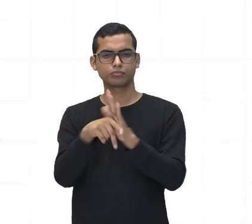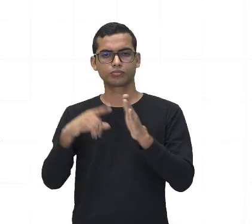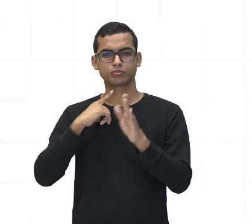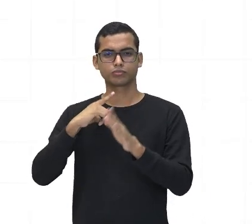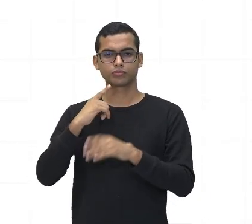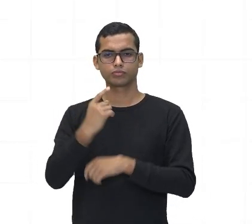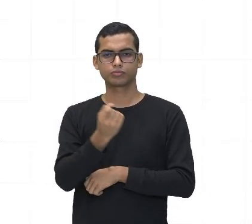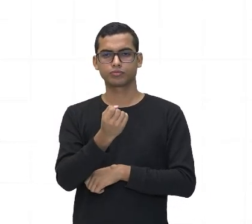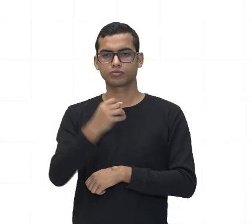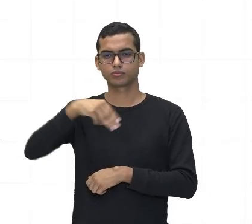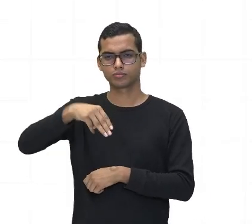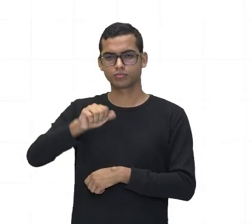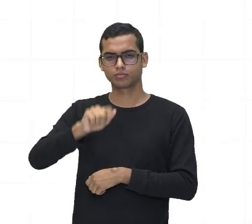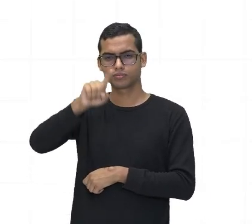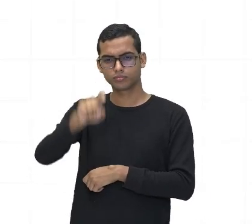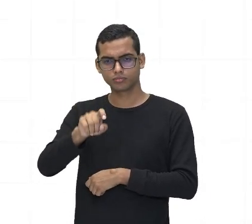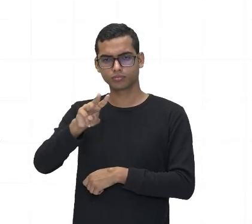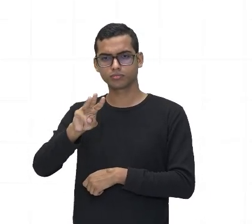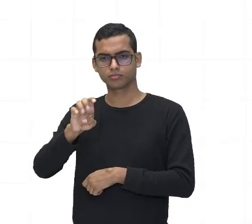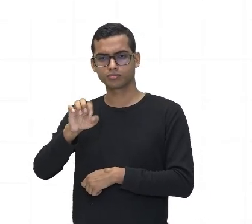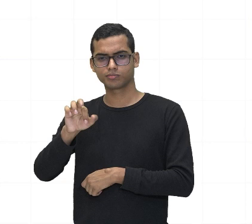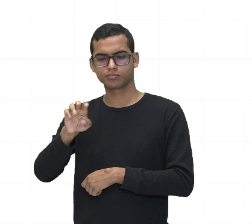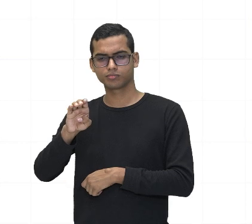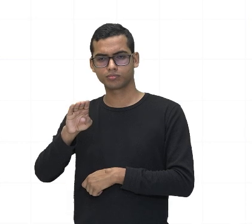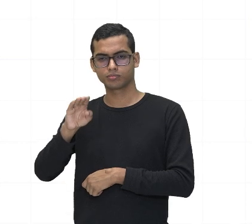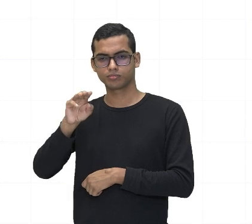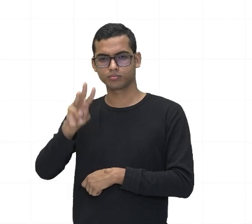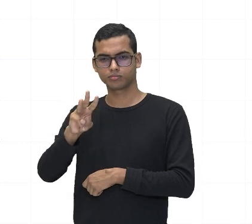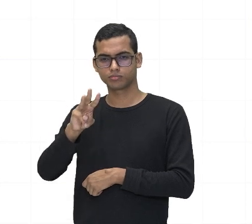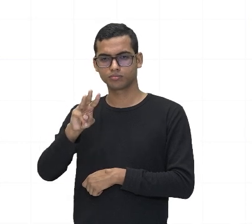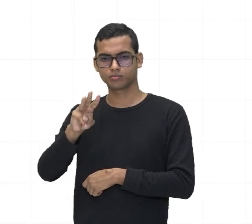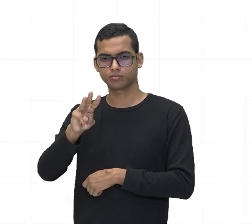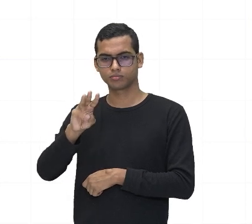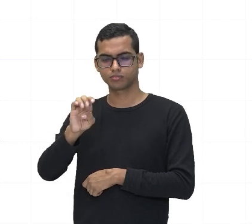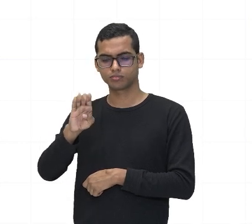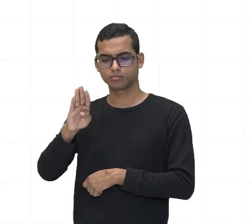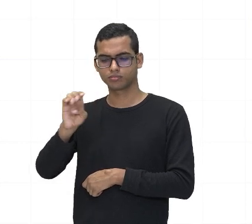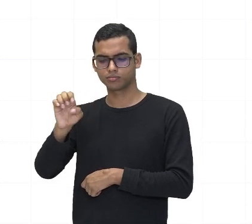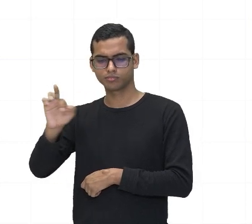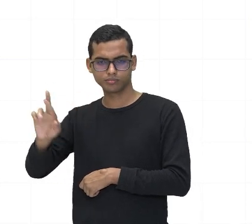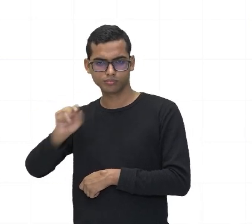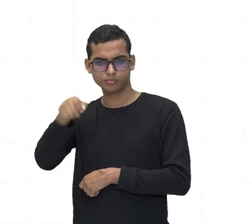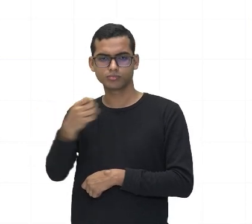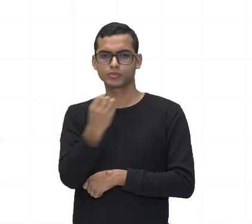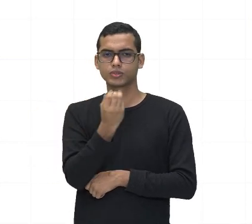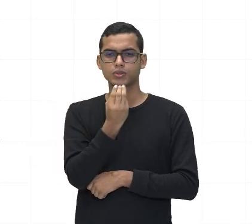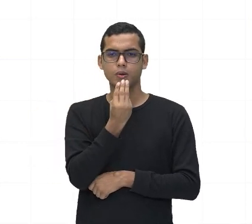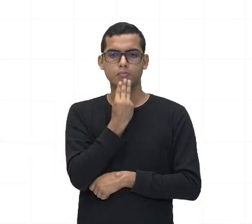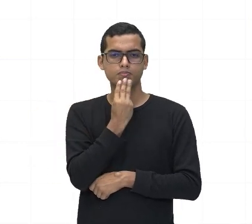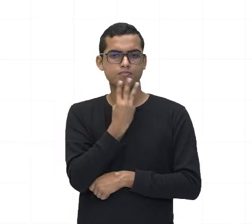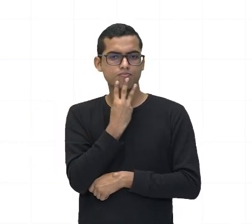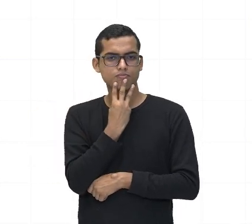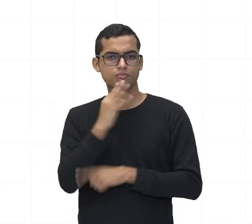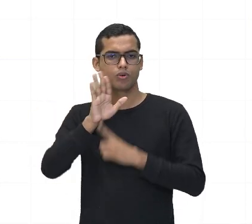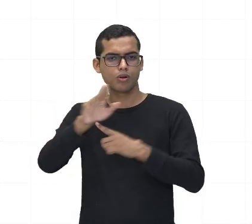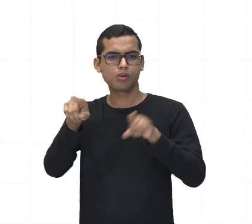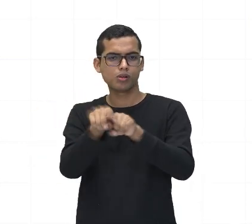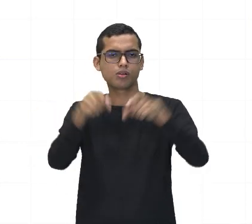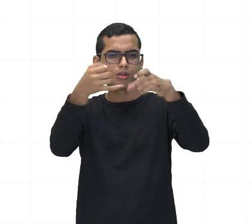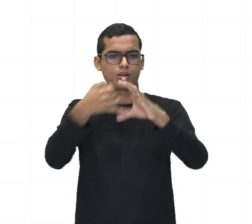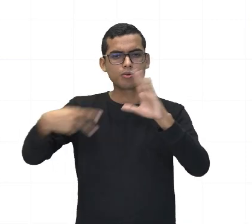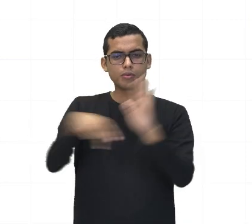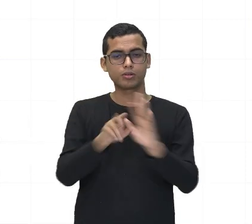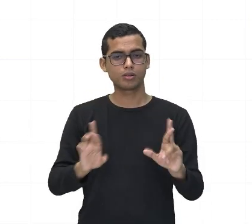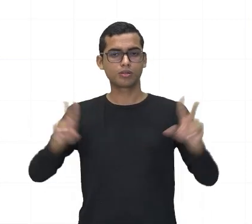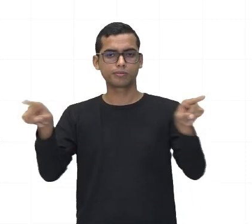A psicologia social das religiões mundiais, de Max Weber, demonstra uma diferenciação entre religiões ocidentais